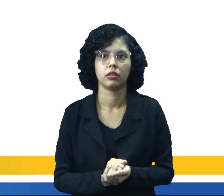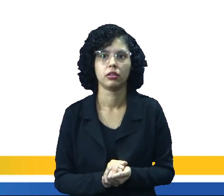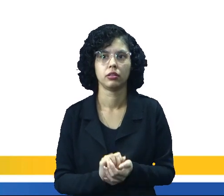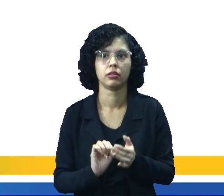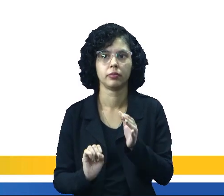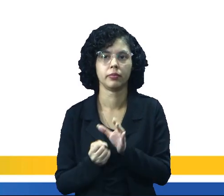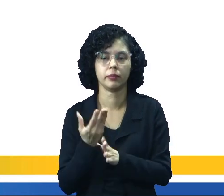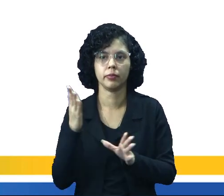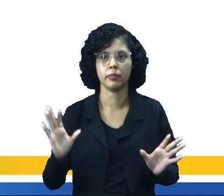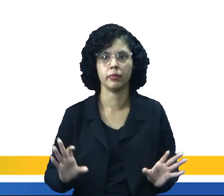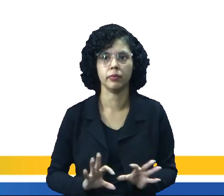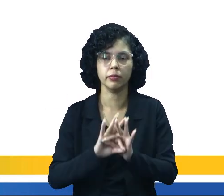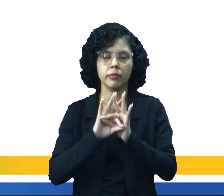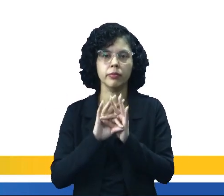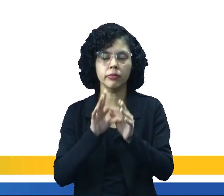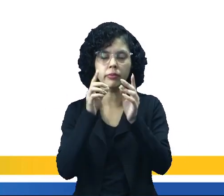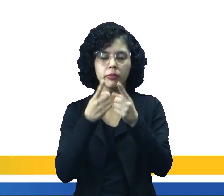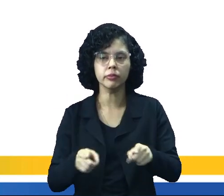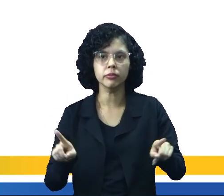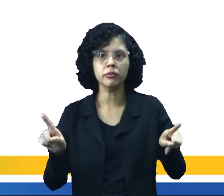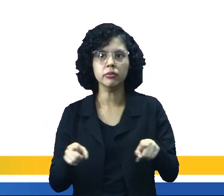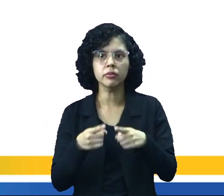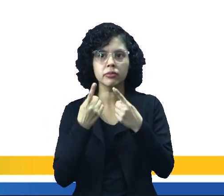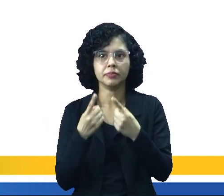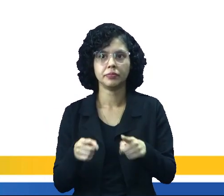criação aliada à música. Então, o que